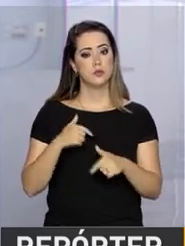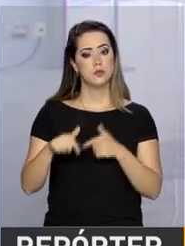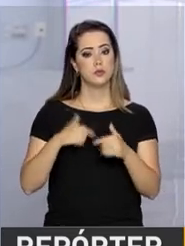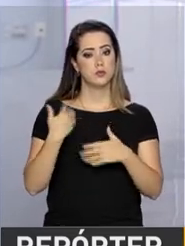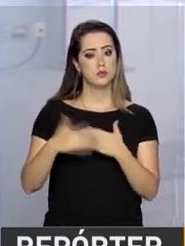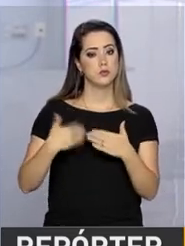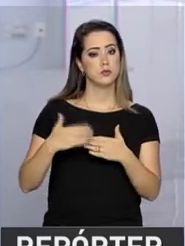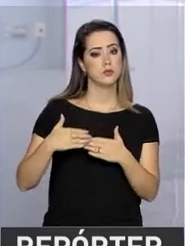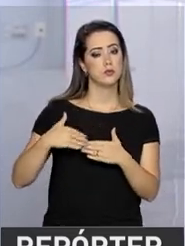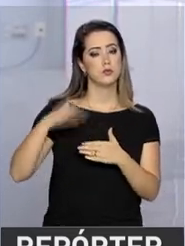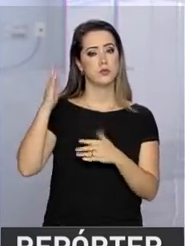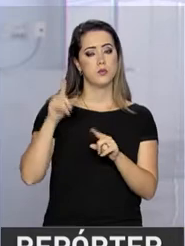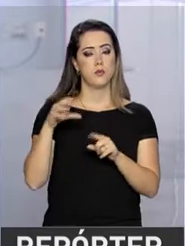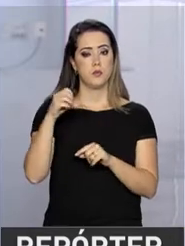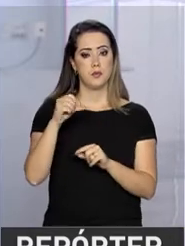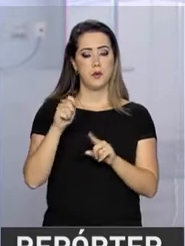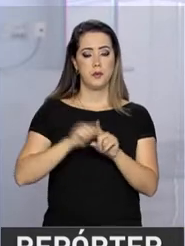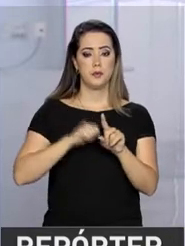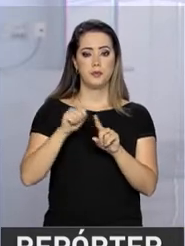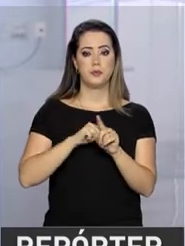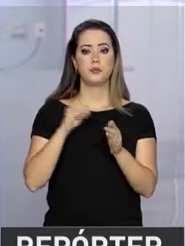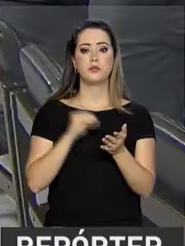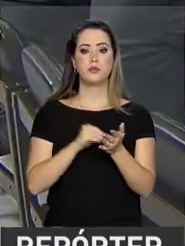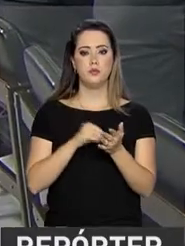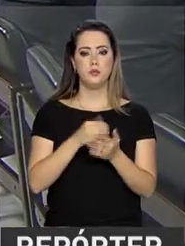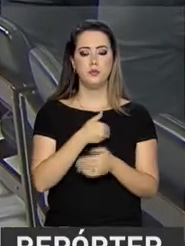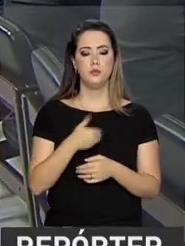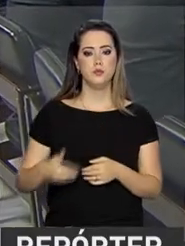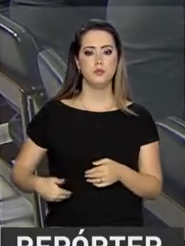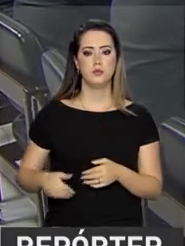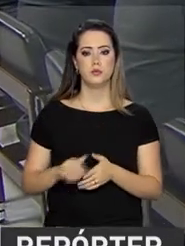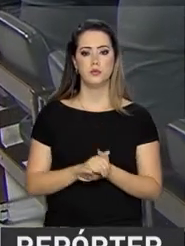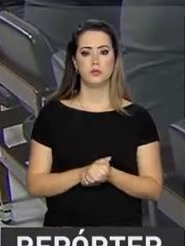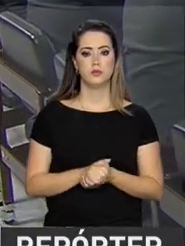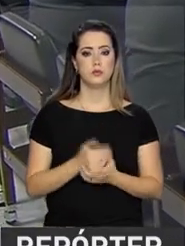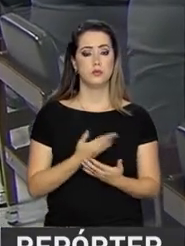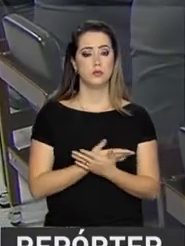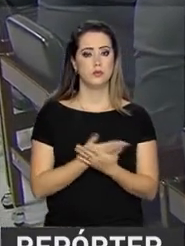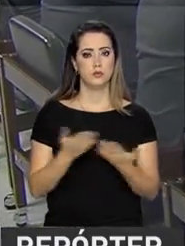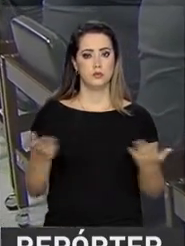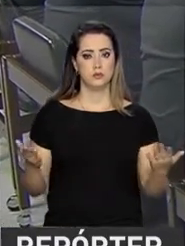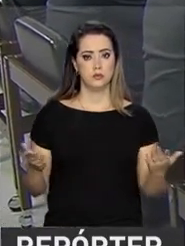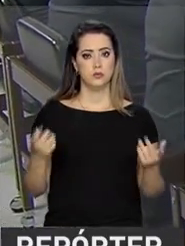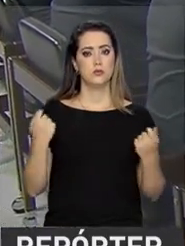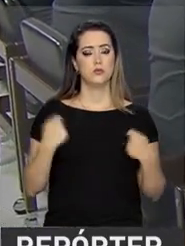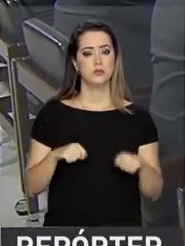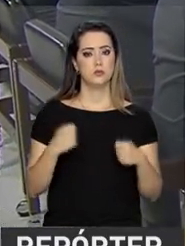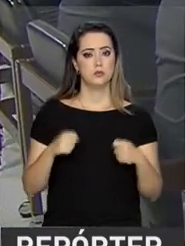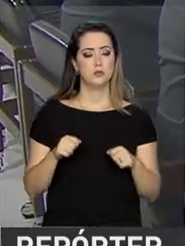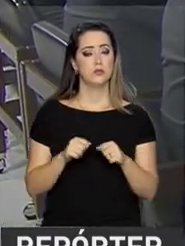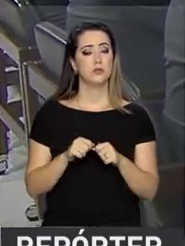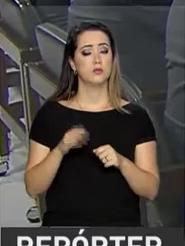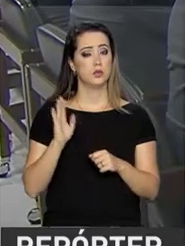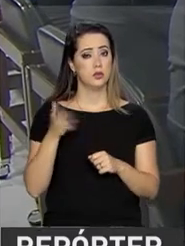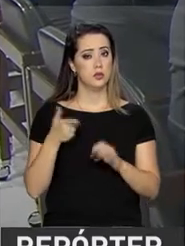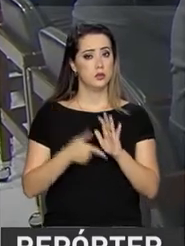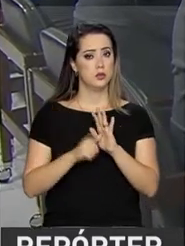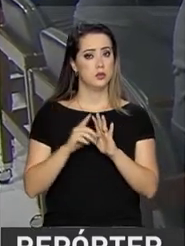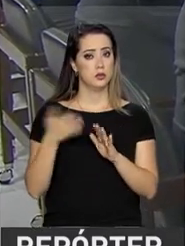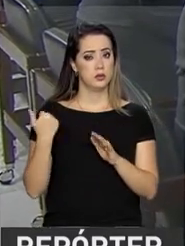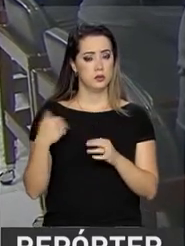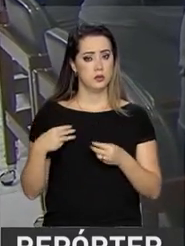ser feito nos nove meses que restam ao governo os shows vão fazer e muitos já estão já estava no